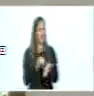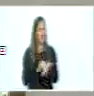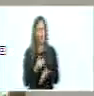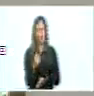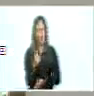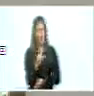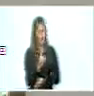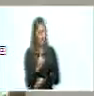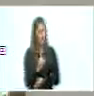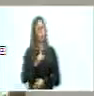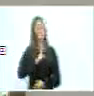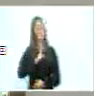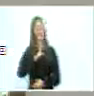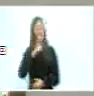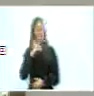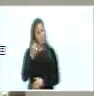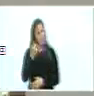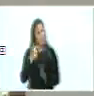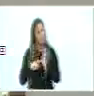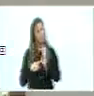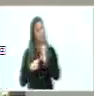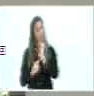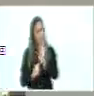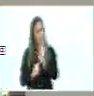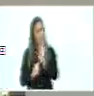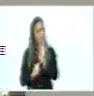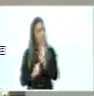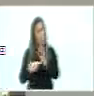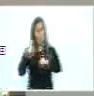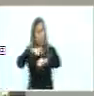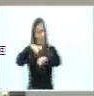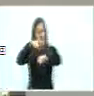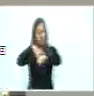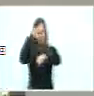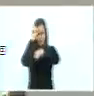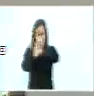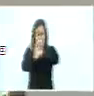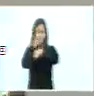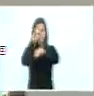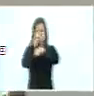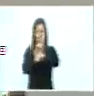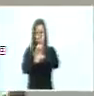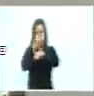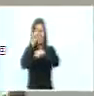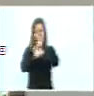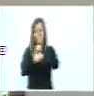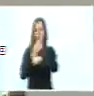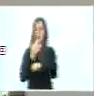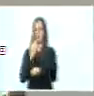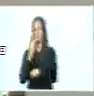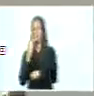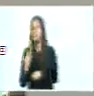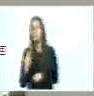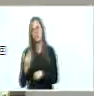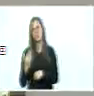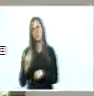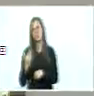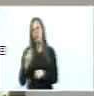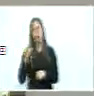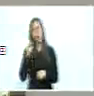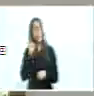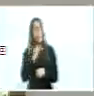temos. Nós estamos demonstrando. Esse tempo que nós estamos parados, eu tenho certeza, o que nós estamos pedindo, nós deixamos de